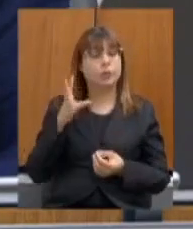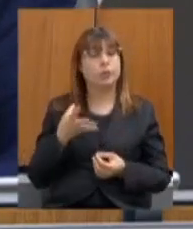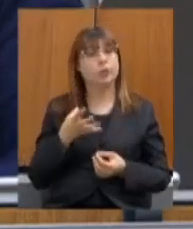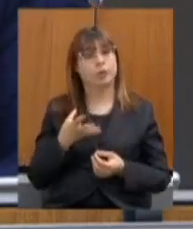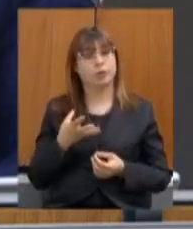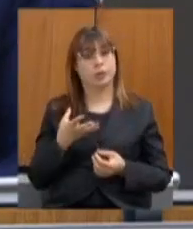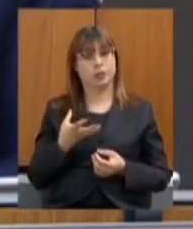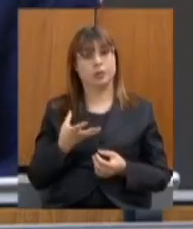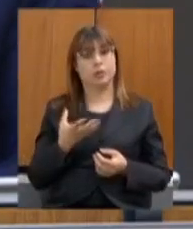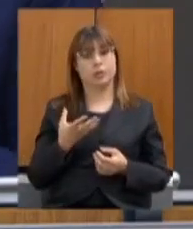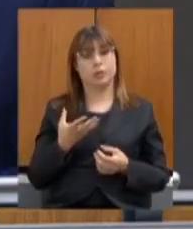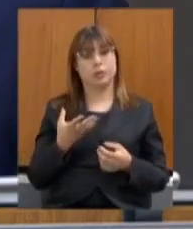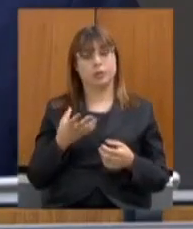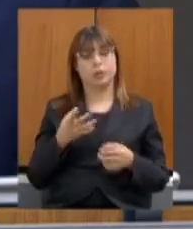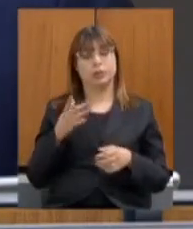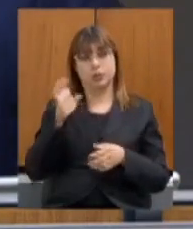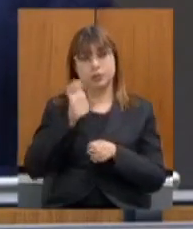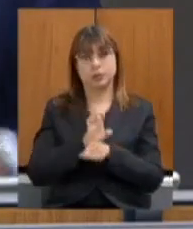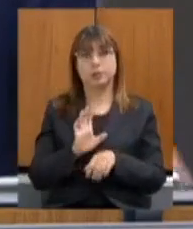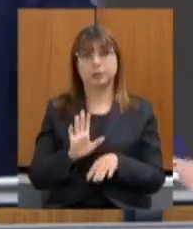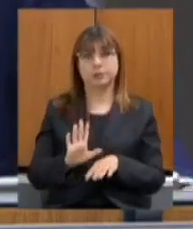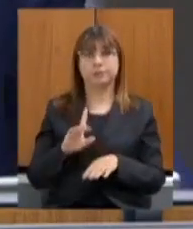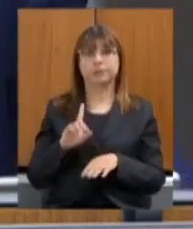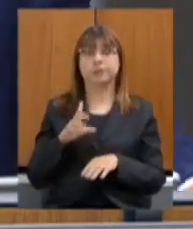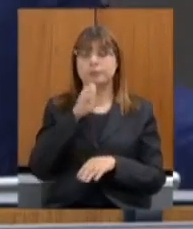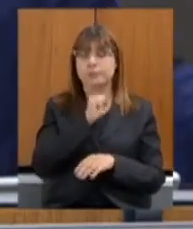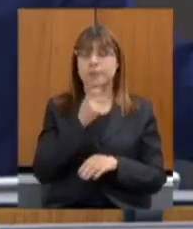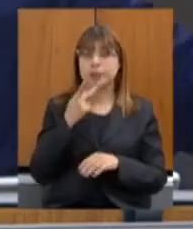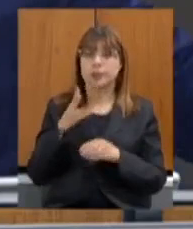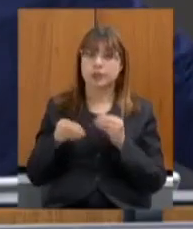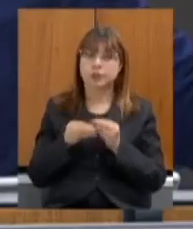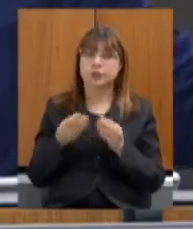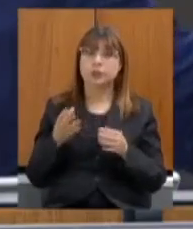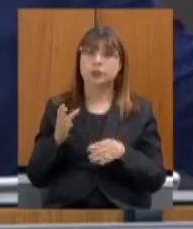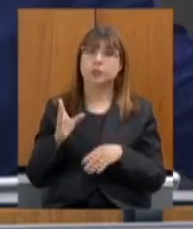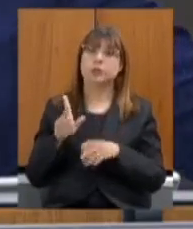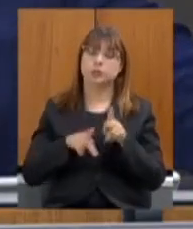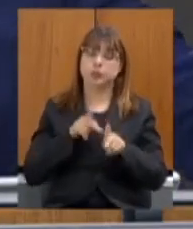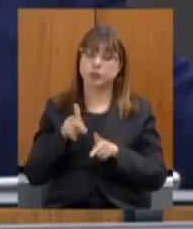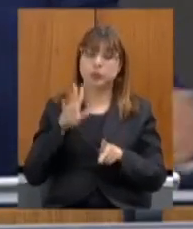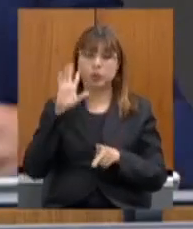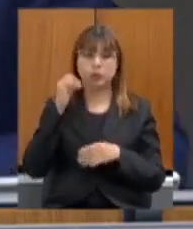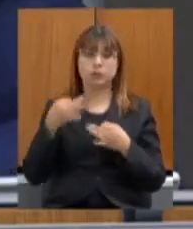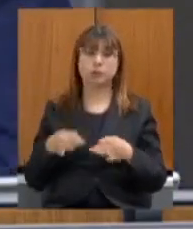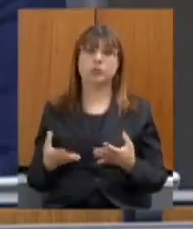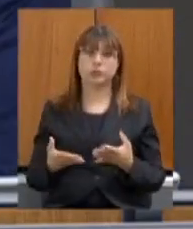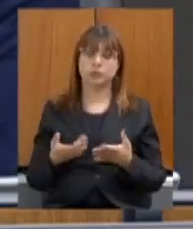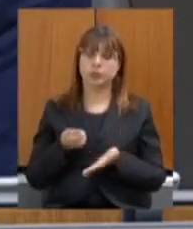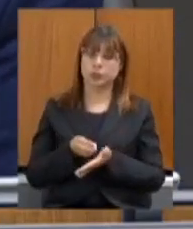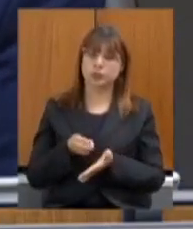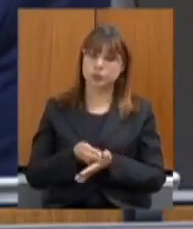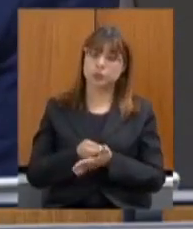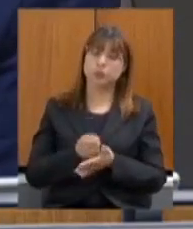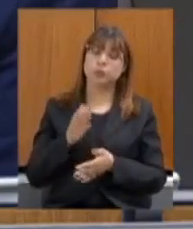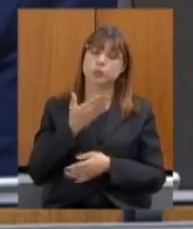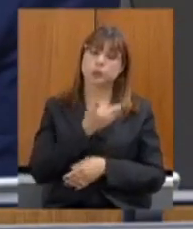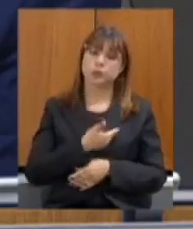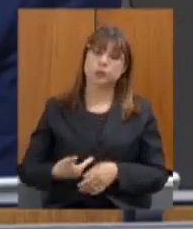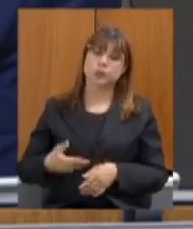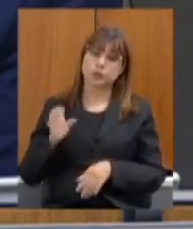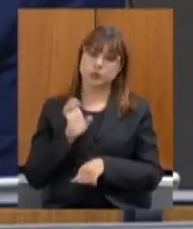nosso estado. Rapidamente, sobre as emendas populares, deputado, acho que o senhor tem total razão em cobrar do governo do estado,